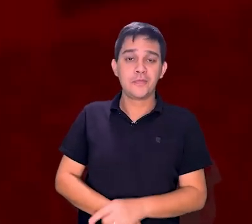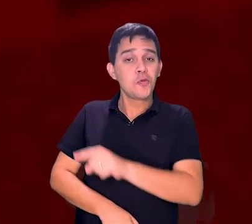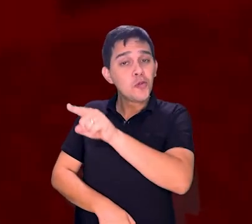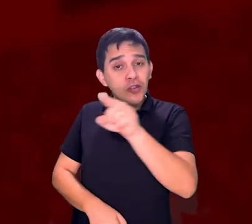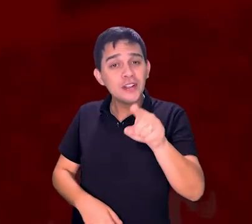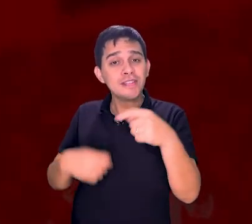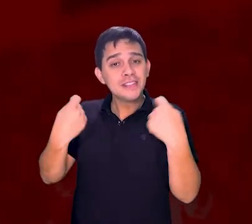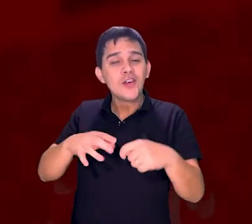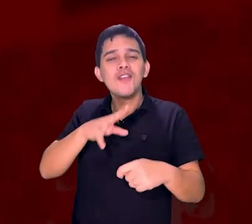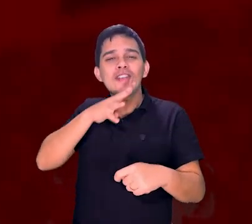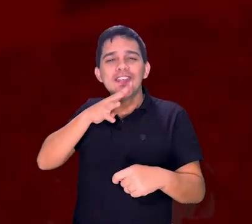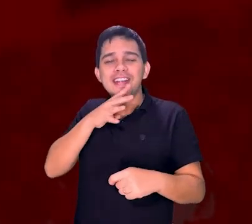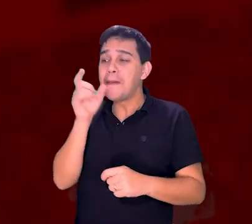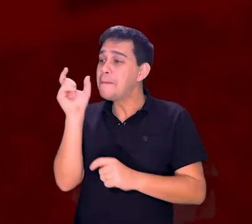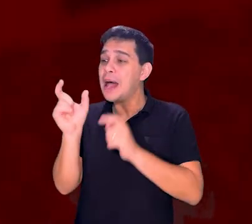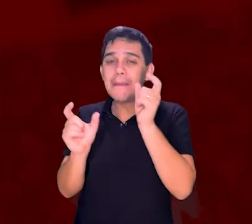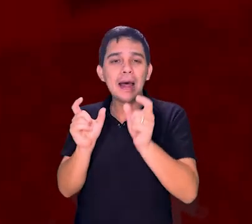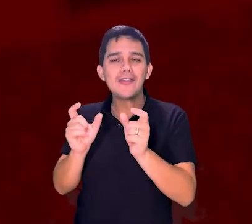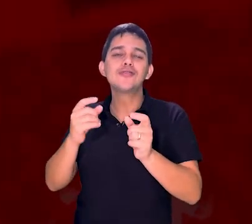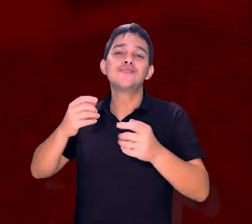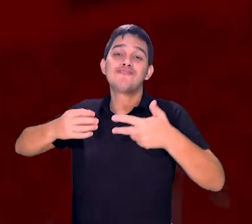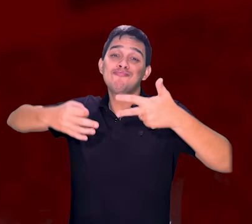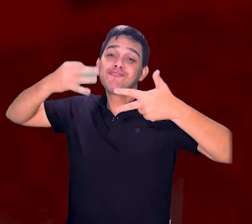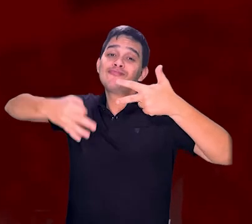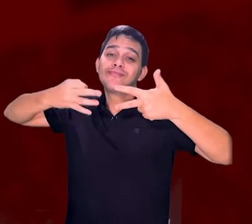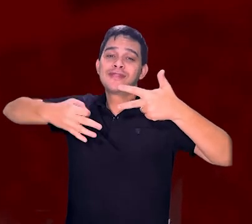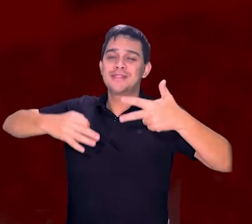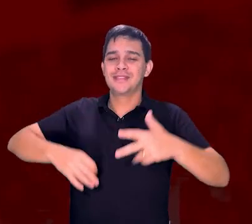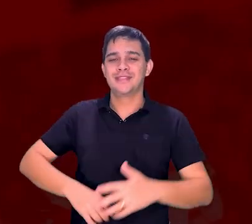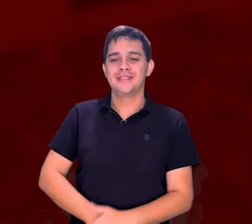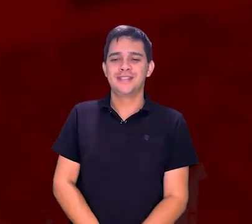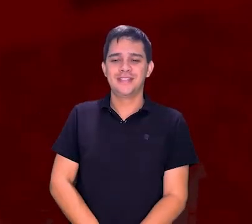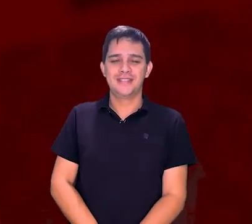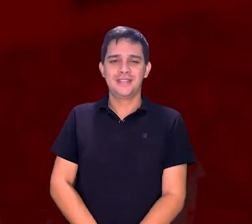Conheça as expressões usadas no meio jurídico.